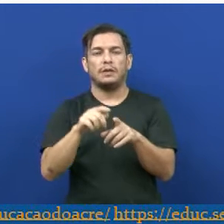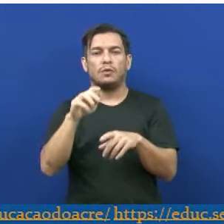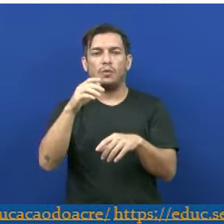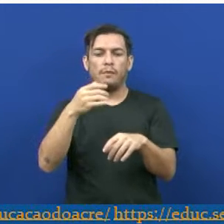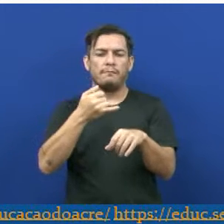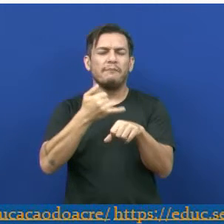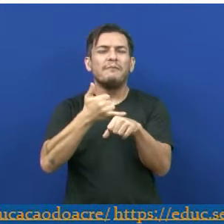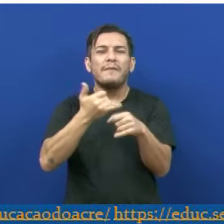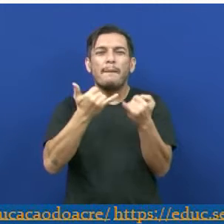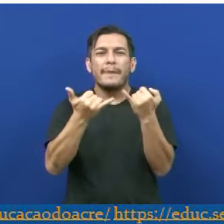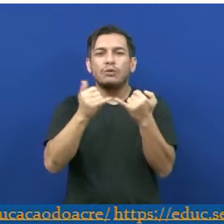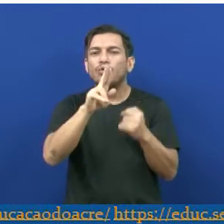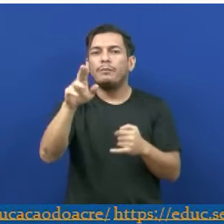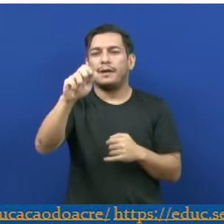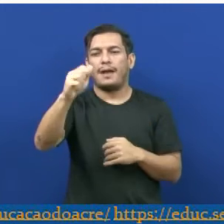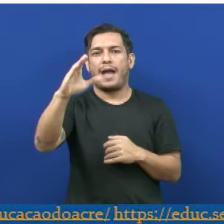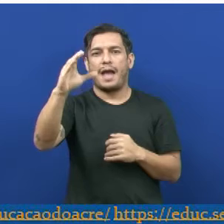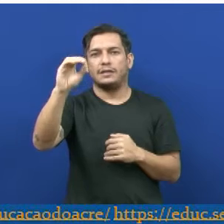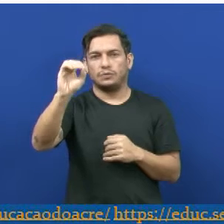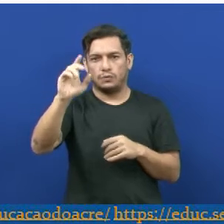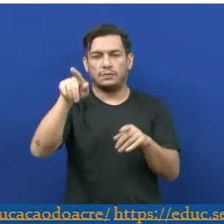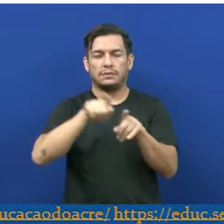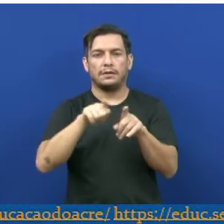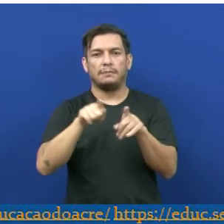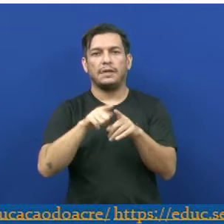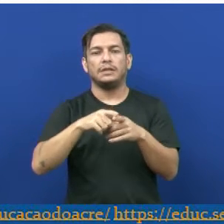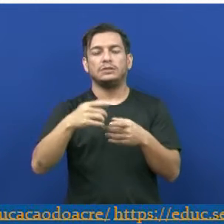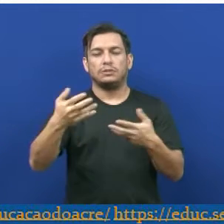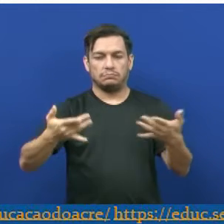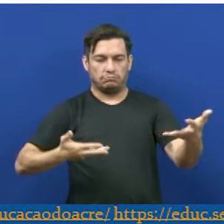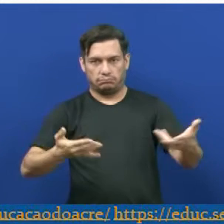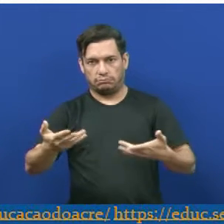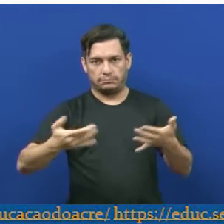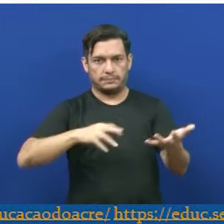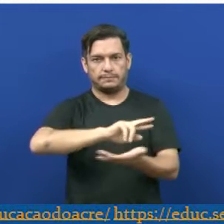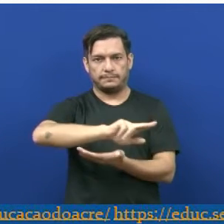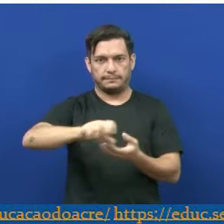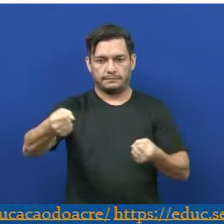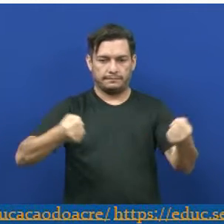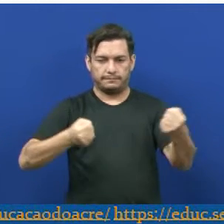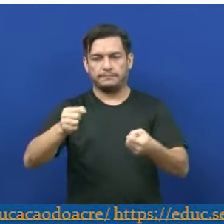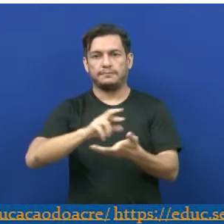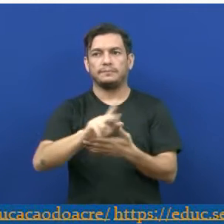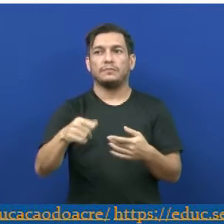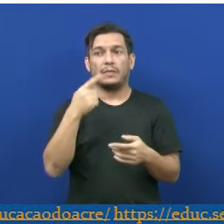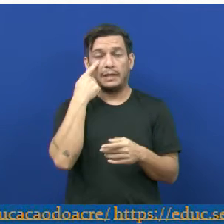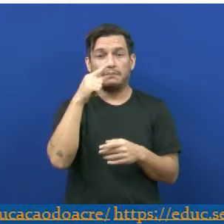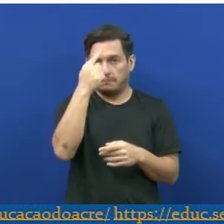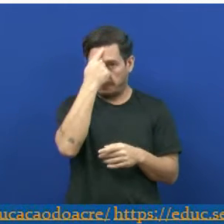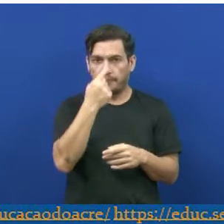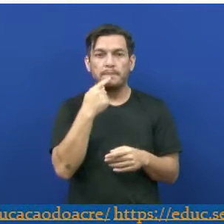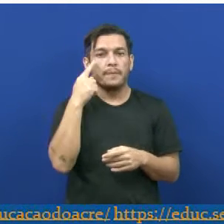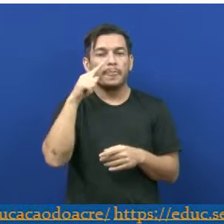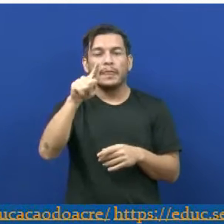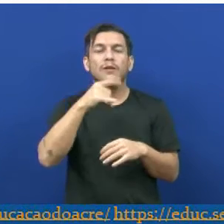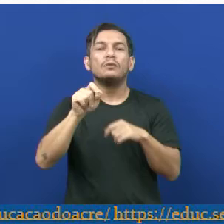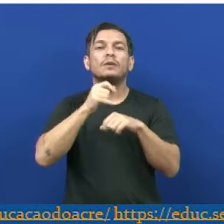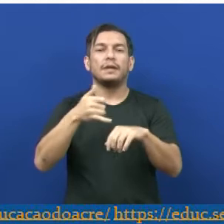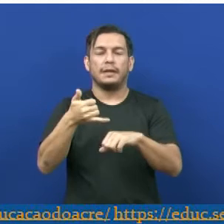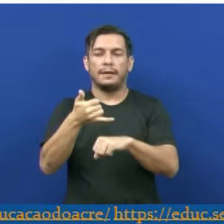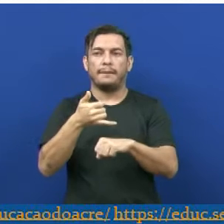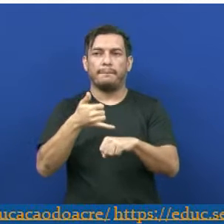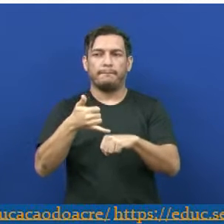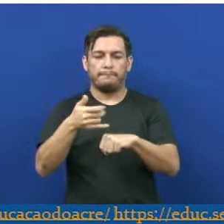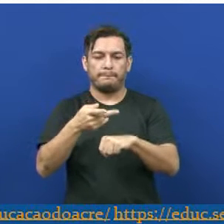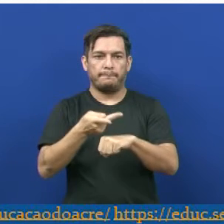fosse um aço purificado, não é isso? E a indústria de automóveis. Nessas imagens que nós estamos vendo é o petróleo. Nesse momento, o petróleo ele passa a